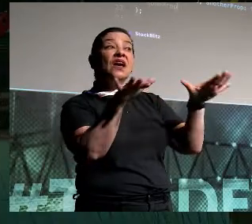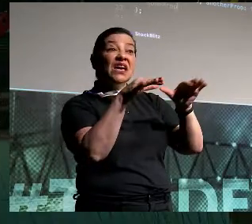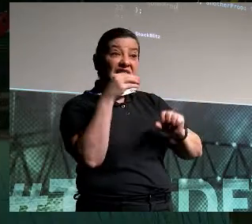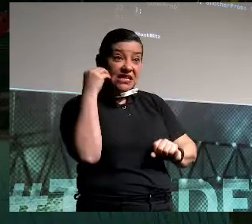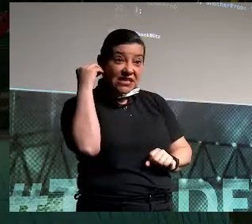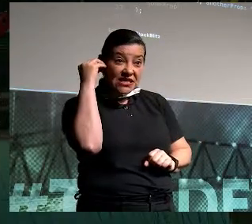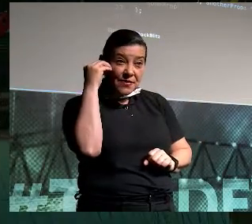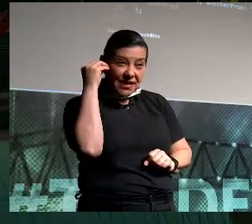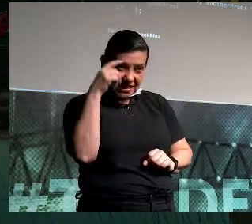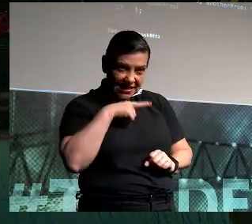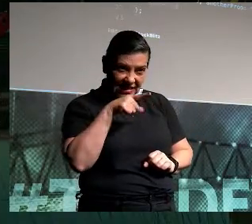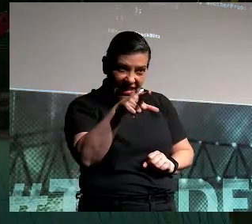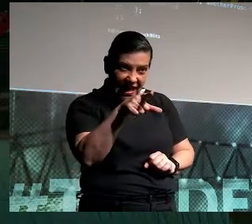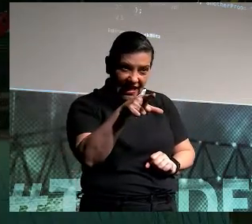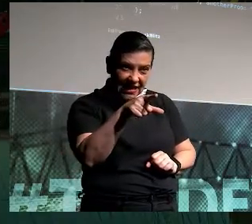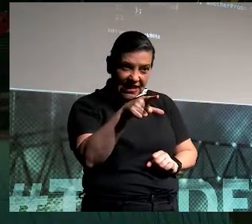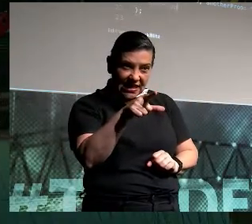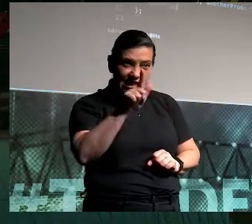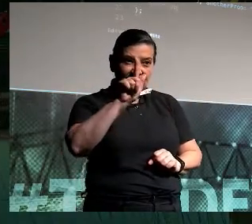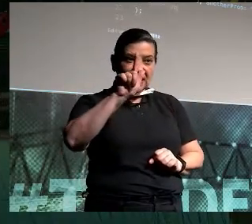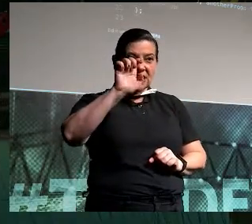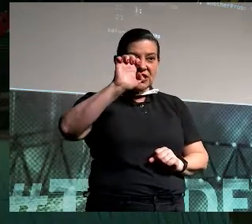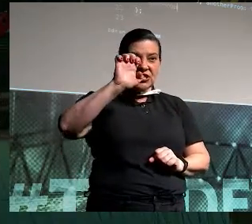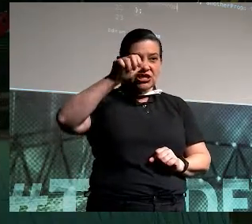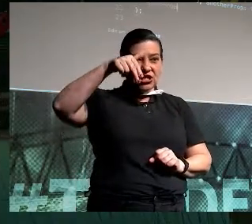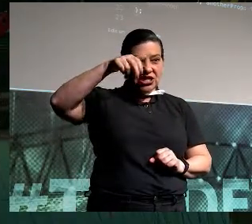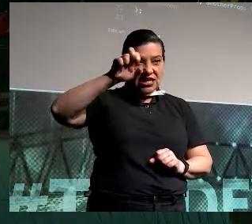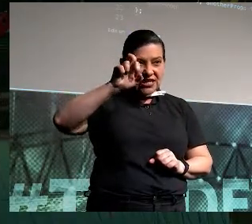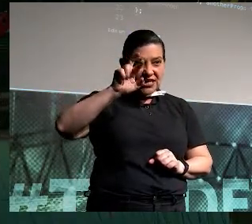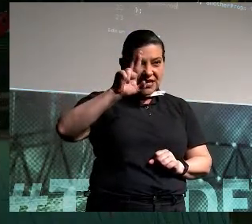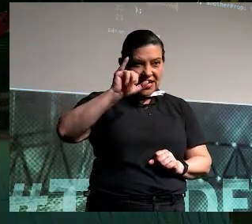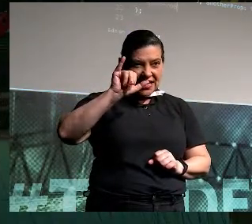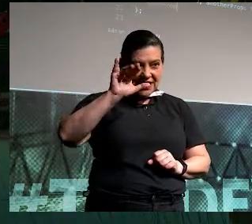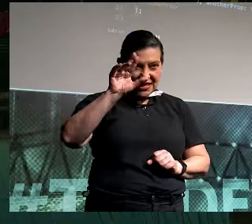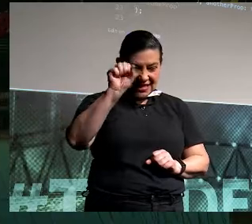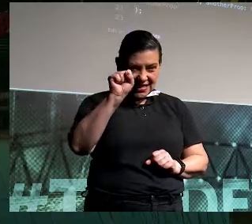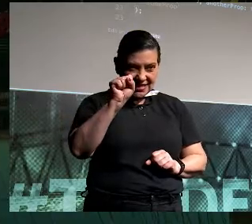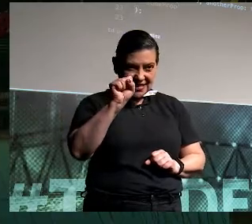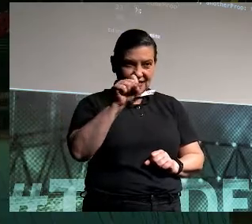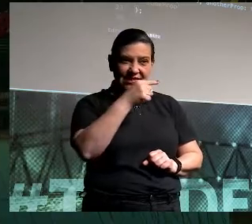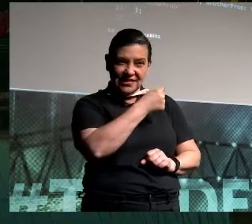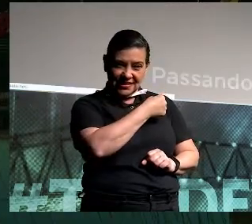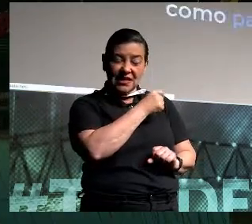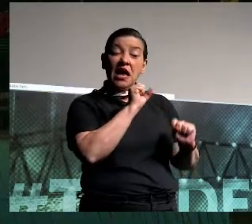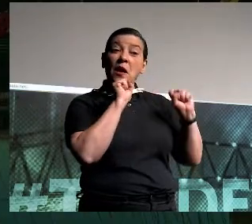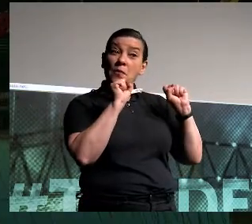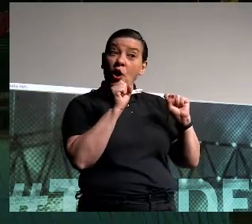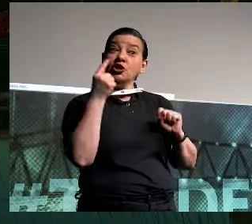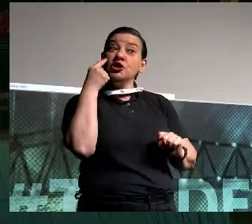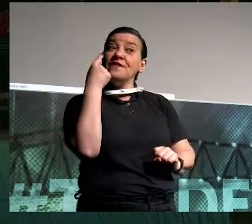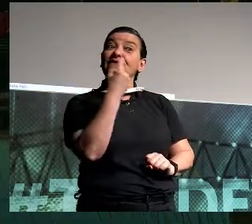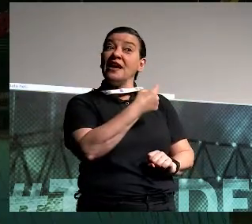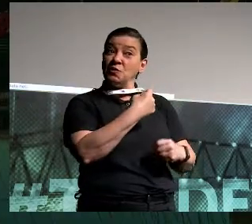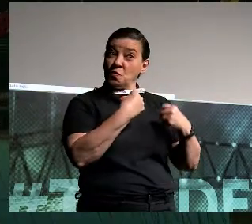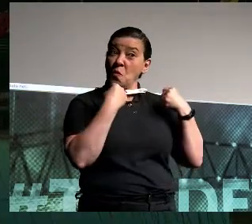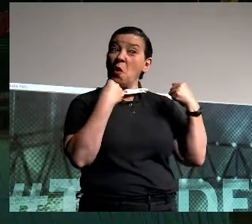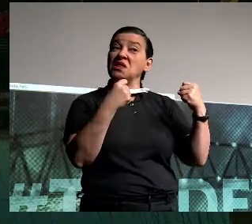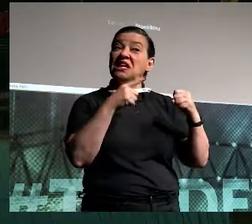ainda com generics já esteja se divertindo de verdade vendo o poder do generics. Mas está só começando, tá,